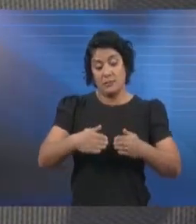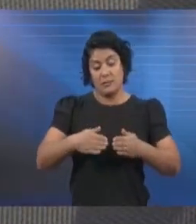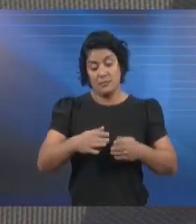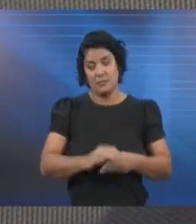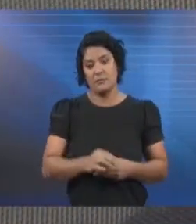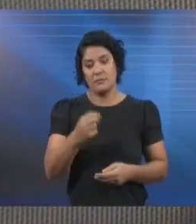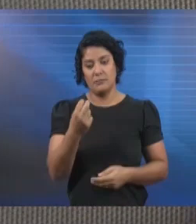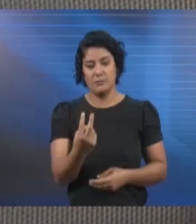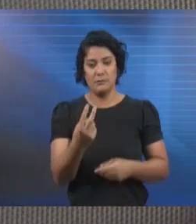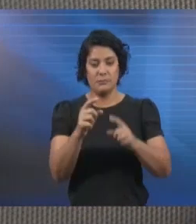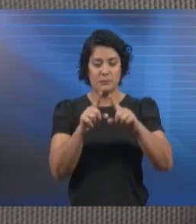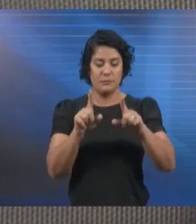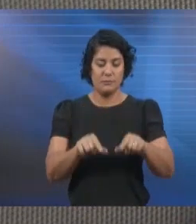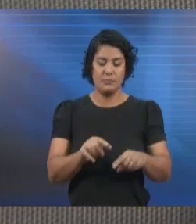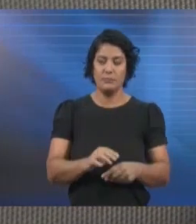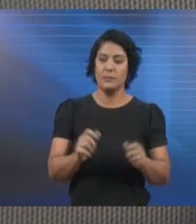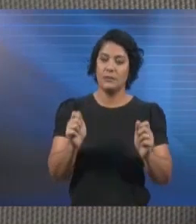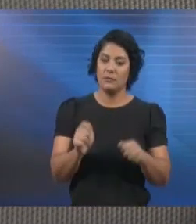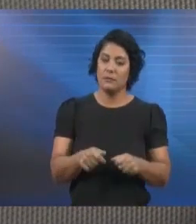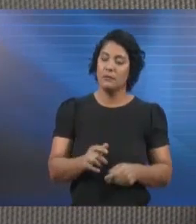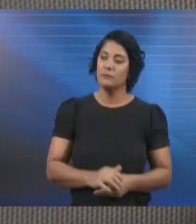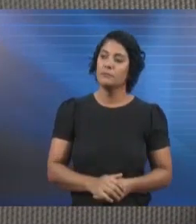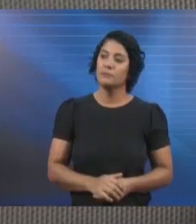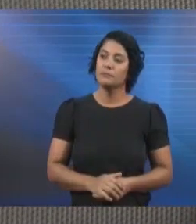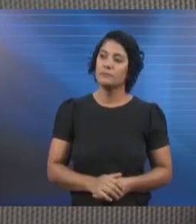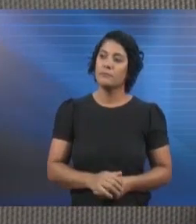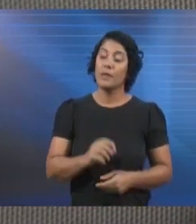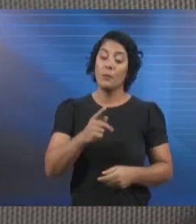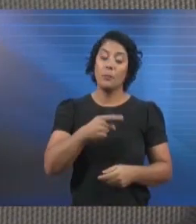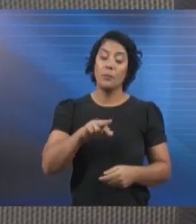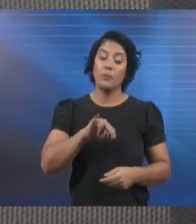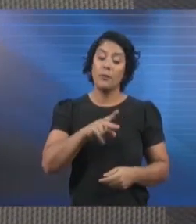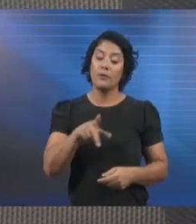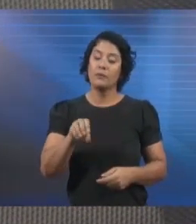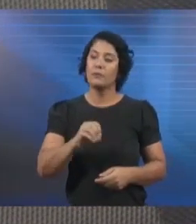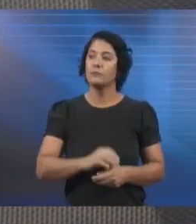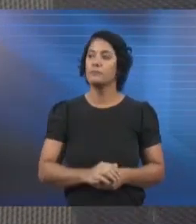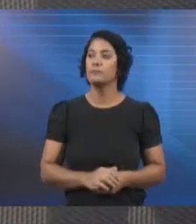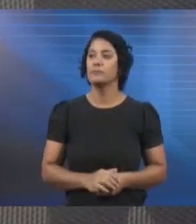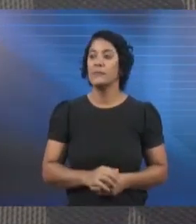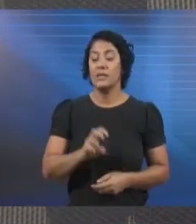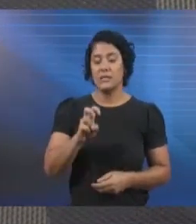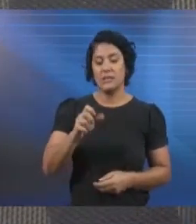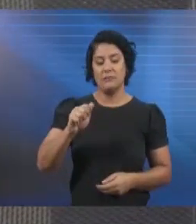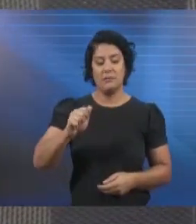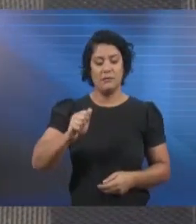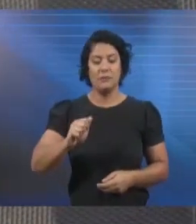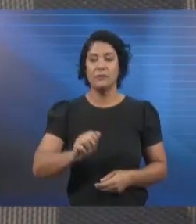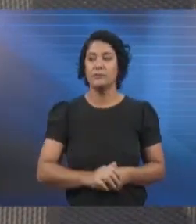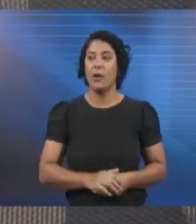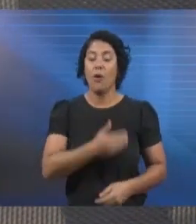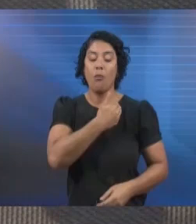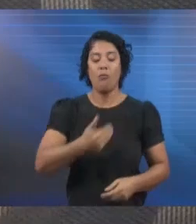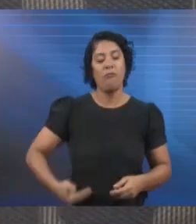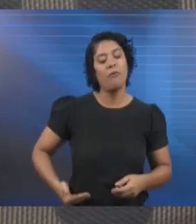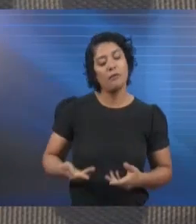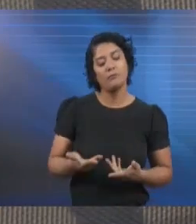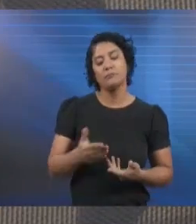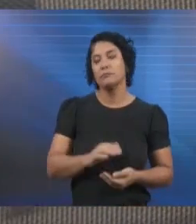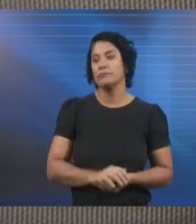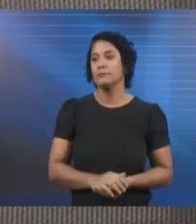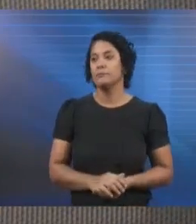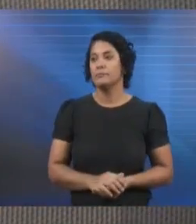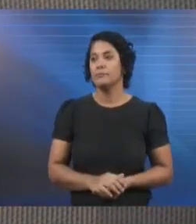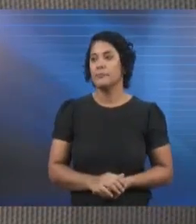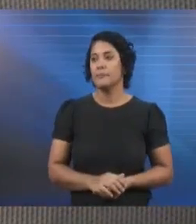duas mensagens e promover eh as promoções do dia 25 de agosto Espero que o que o governo do estado possa interagir